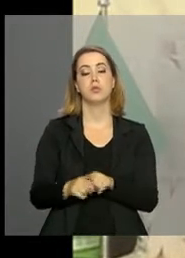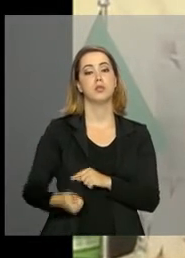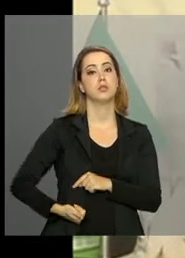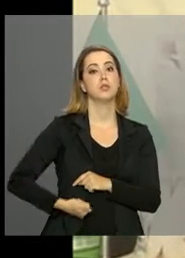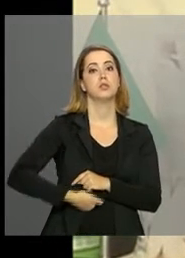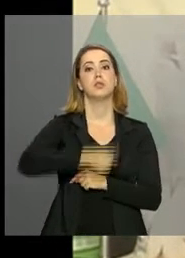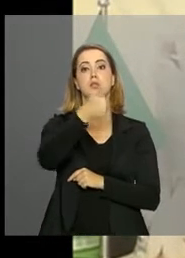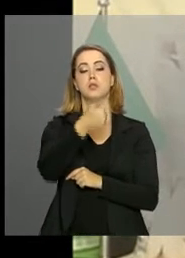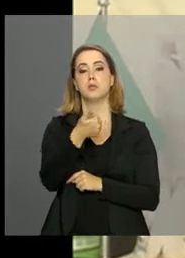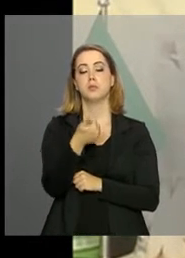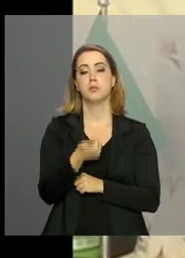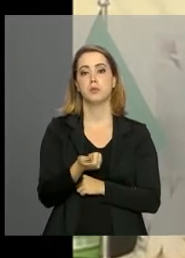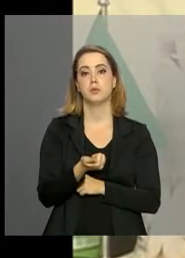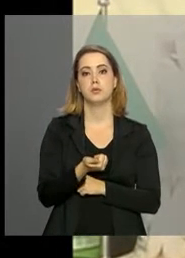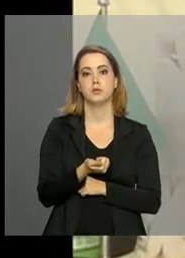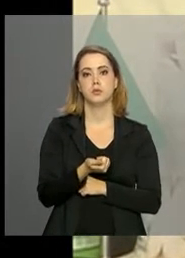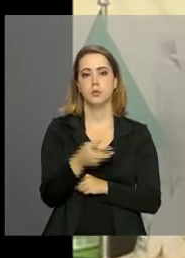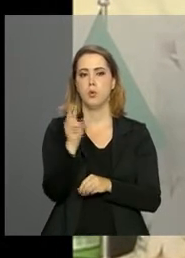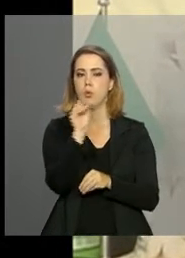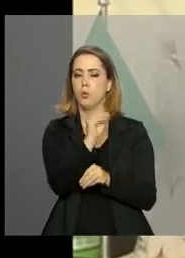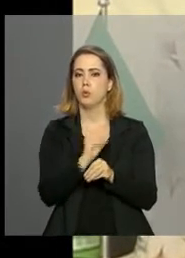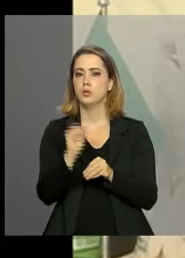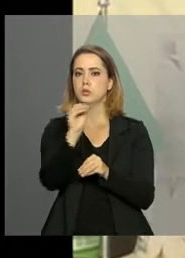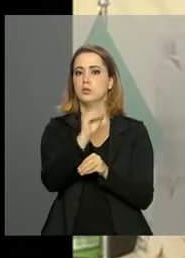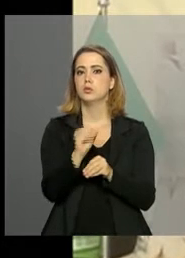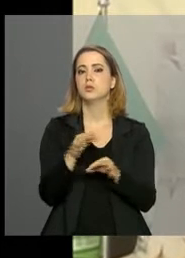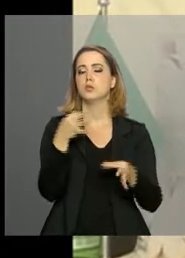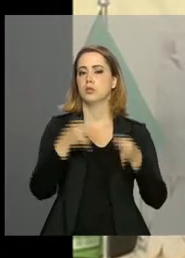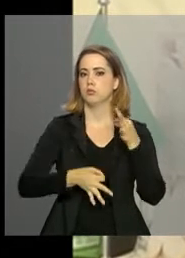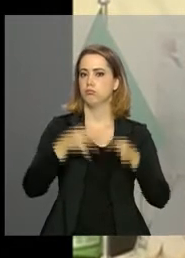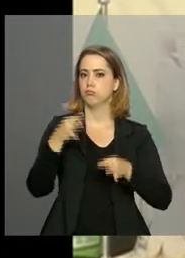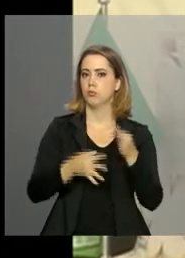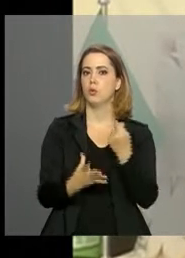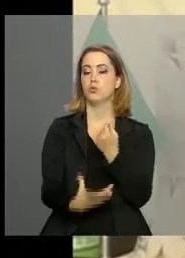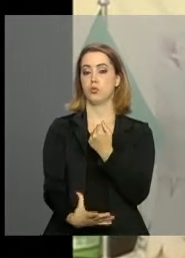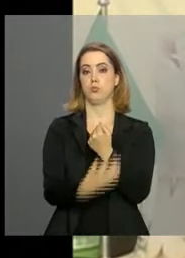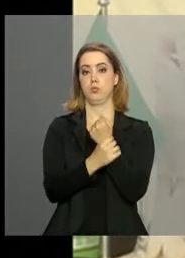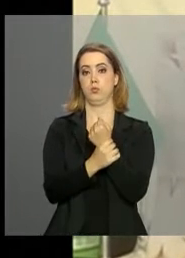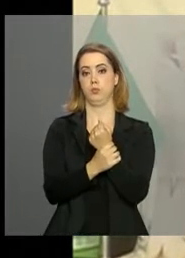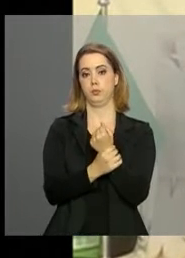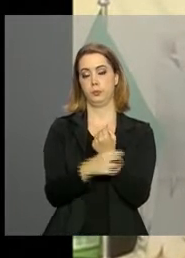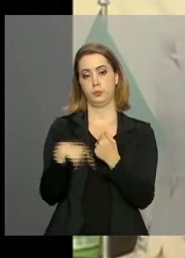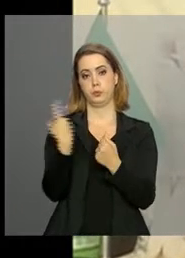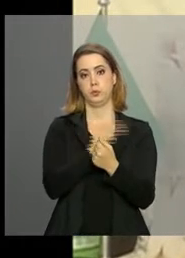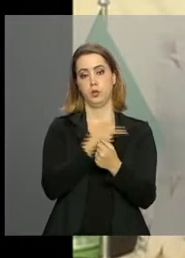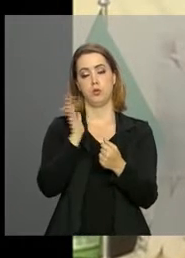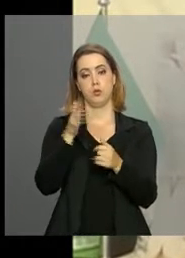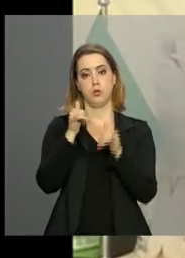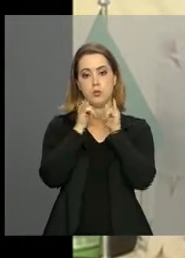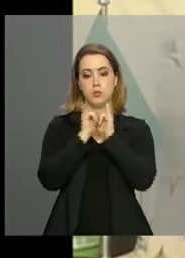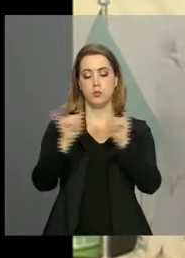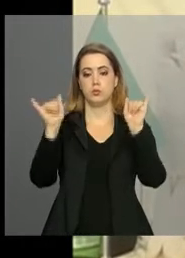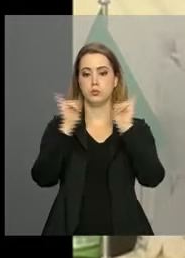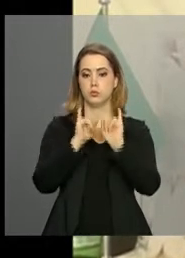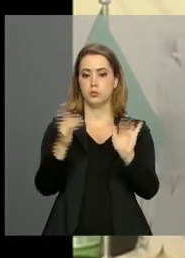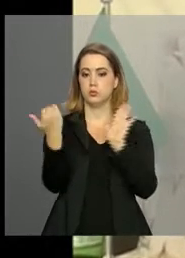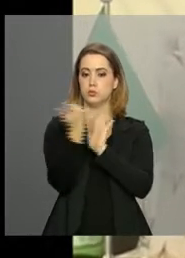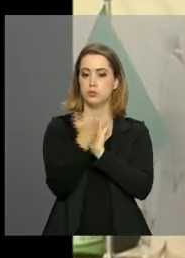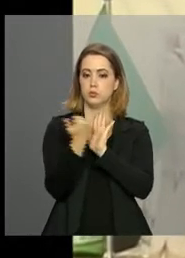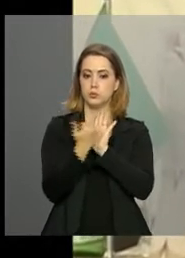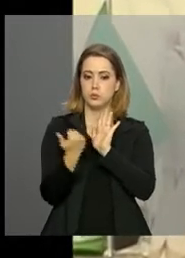impossibilidade de segurança jurídica já o programa